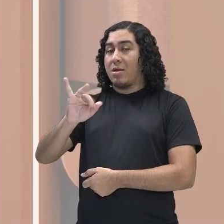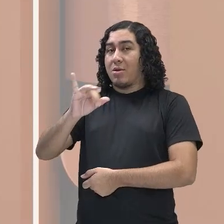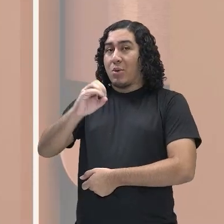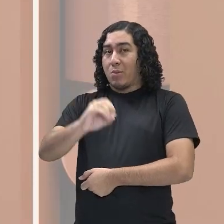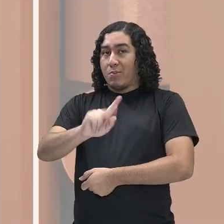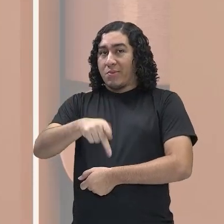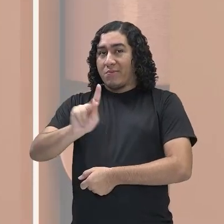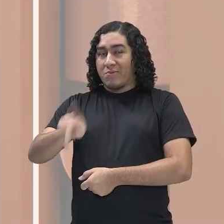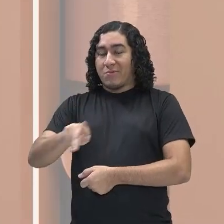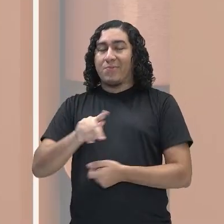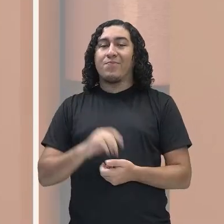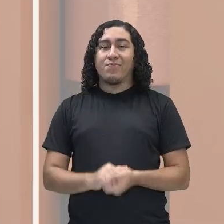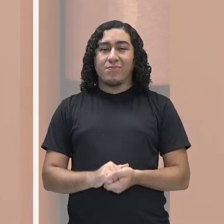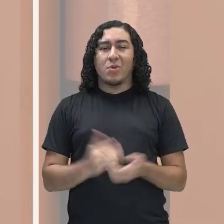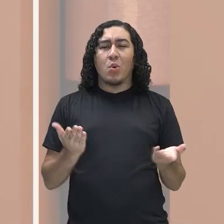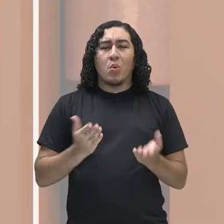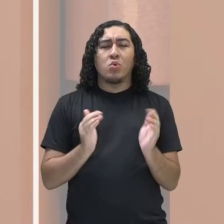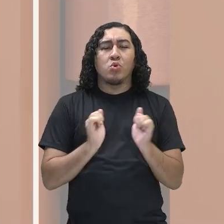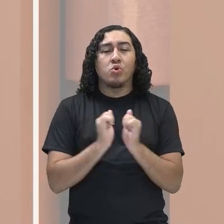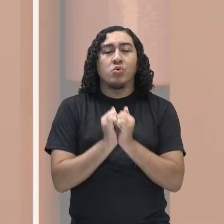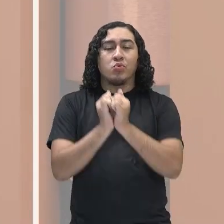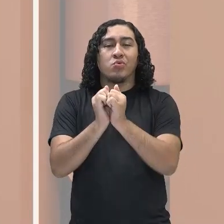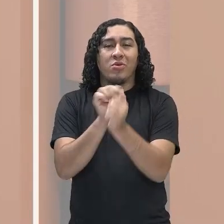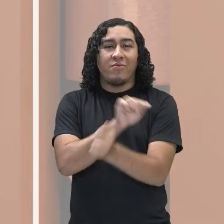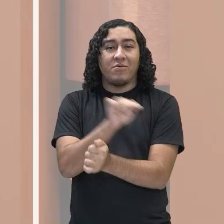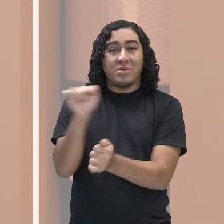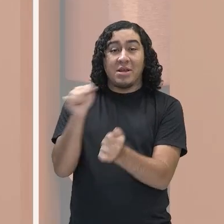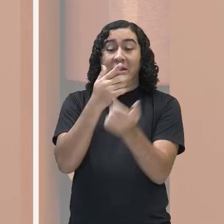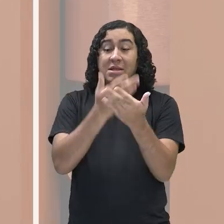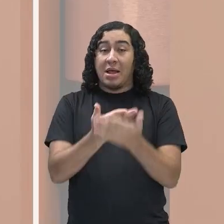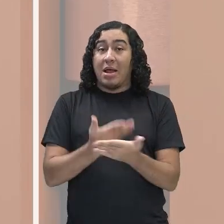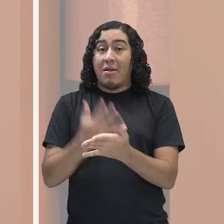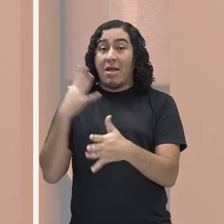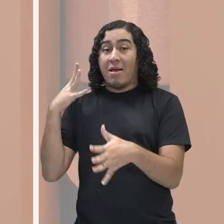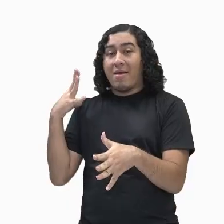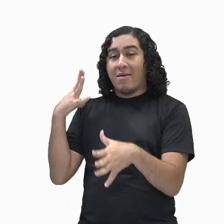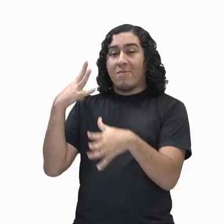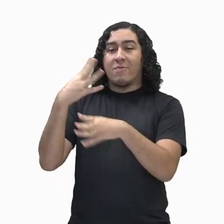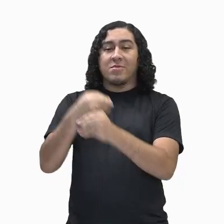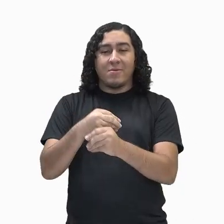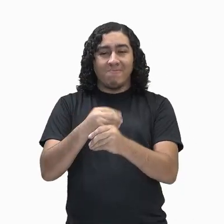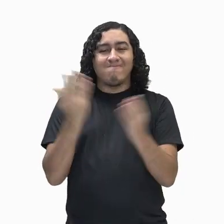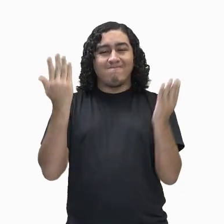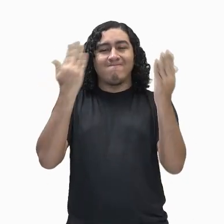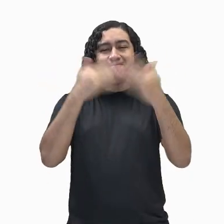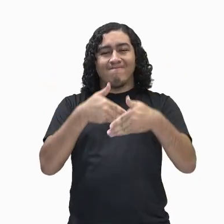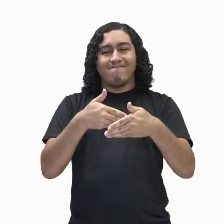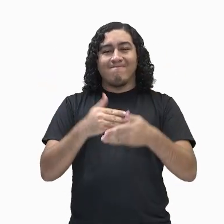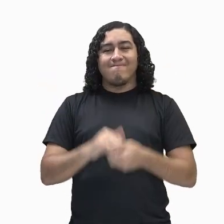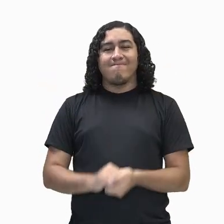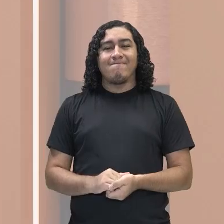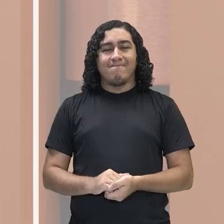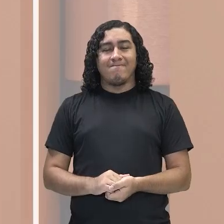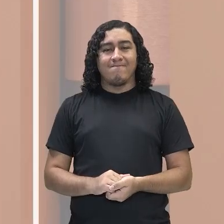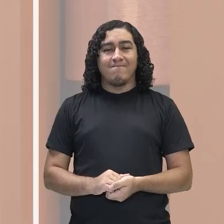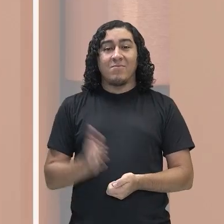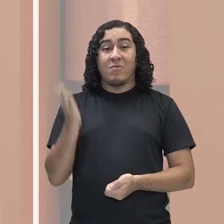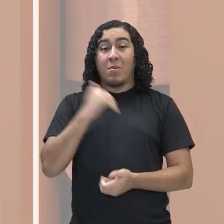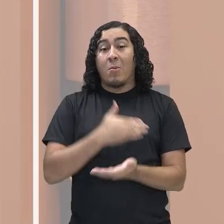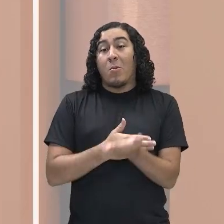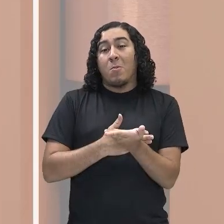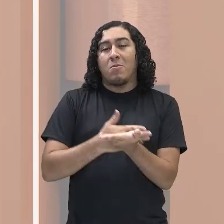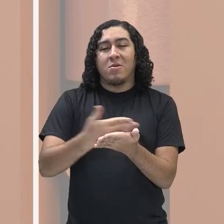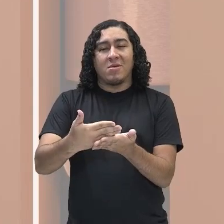e vou ficar com vocês nesta aula de revisão e avaliação. Vamos